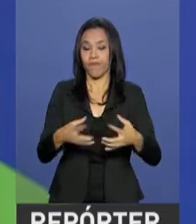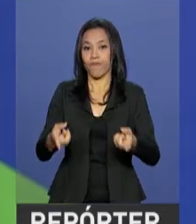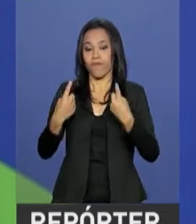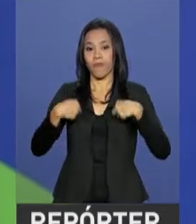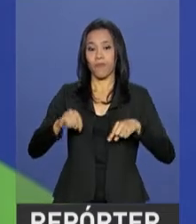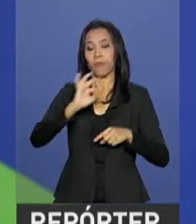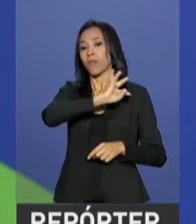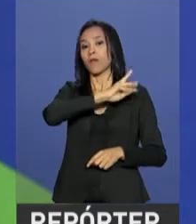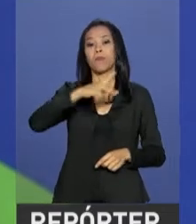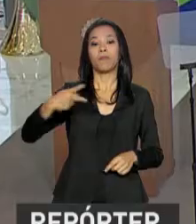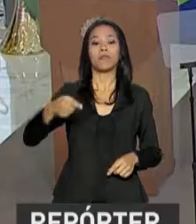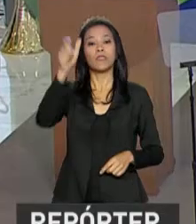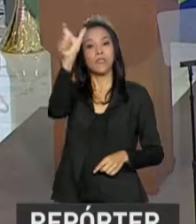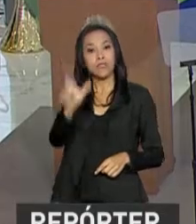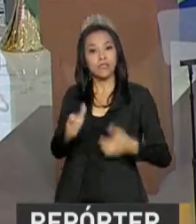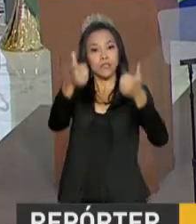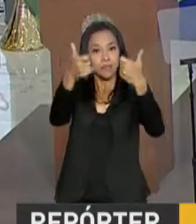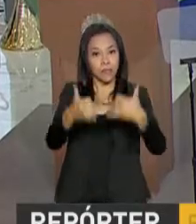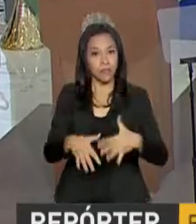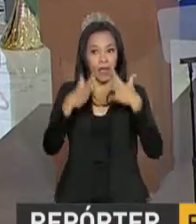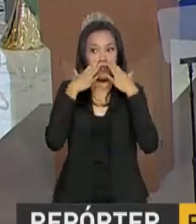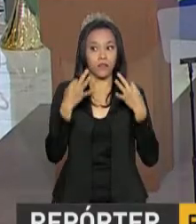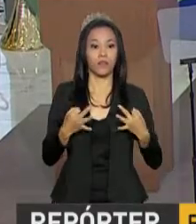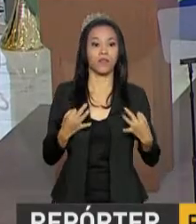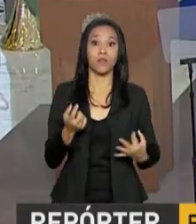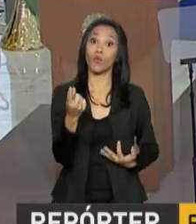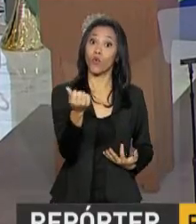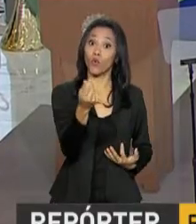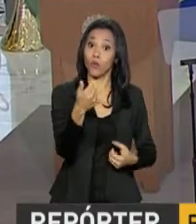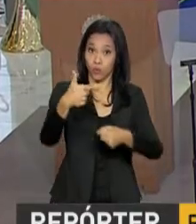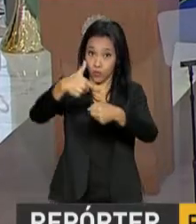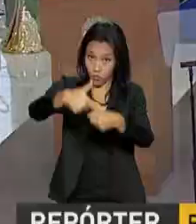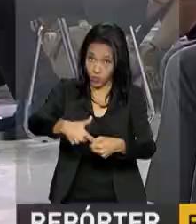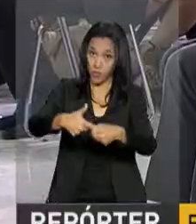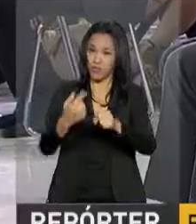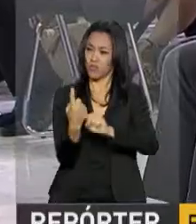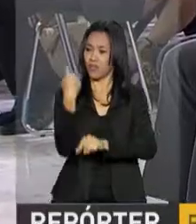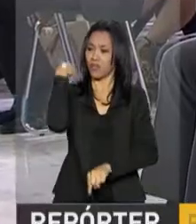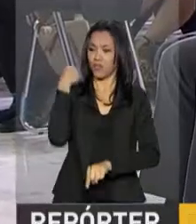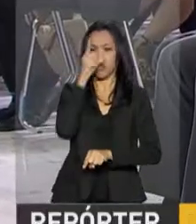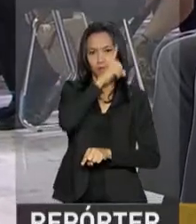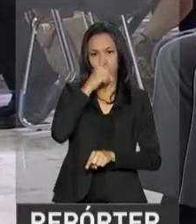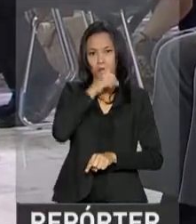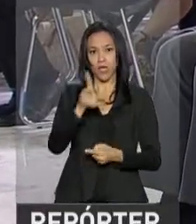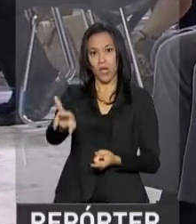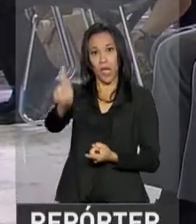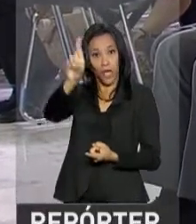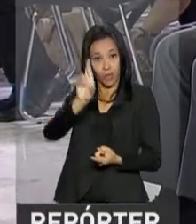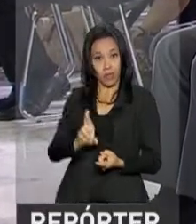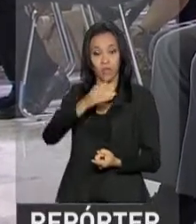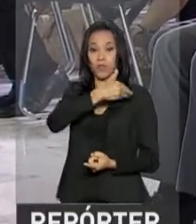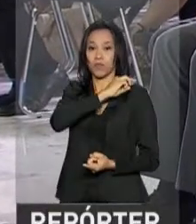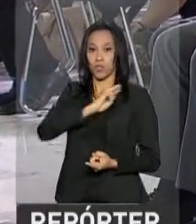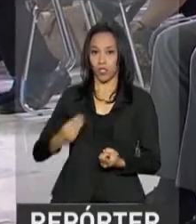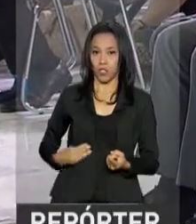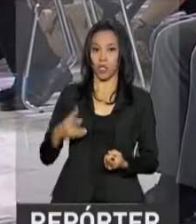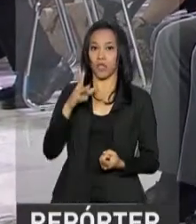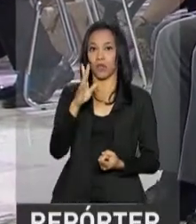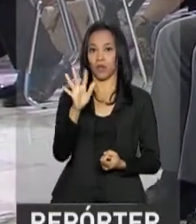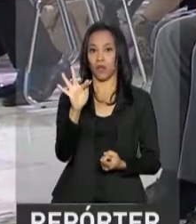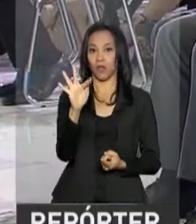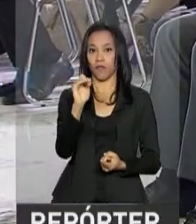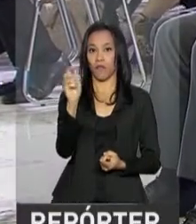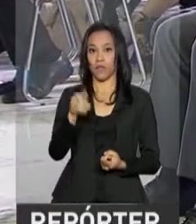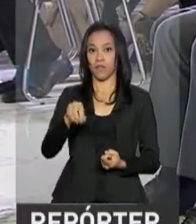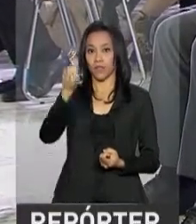que o governo está atento à questão do preço dos combustíveis desde domingo representantes dos ministérios da fazenda e de minas e energia